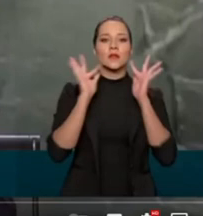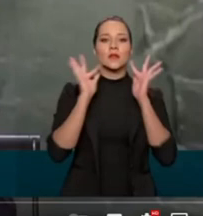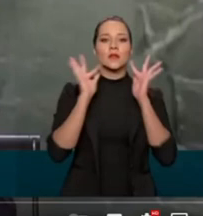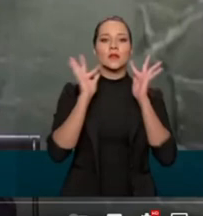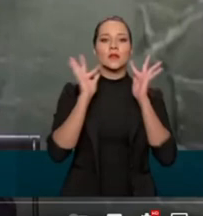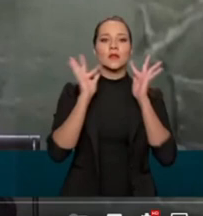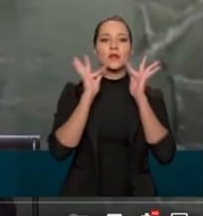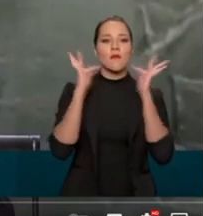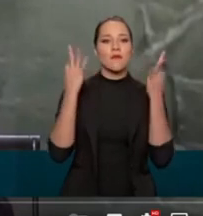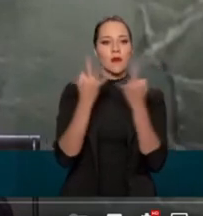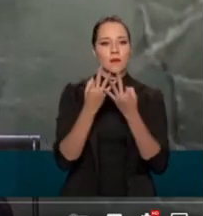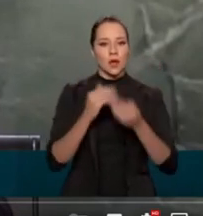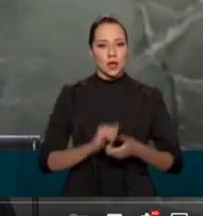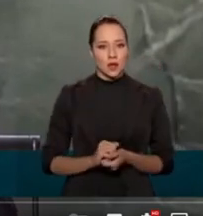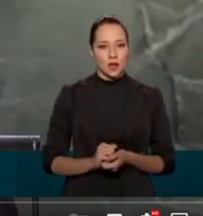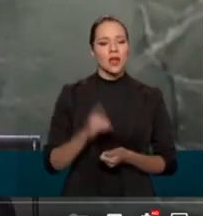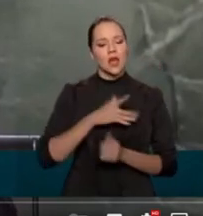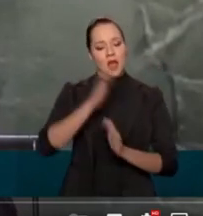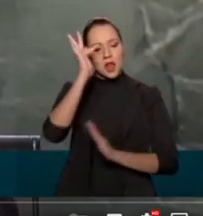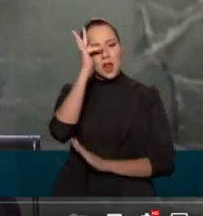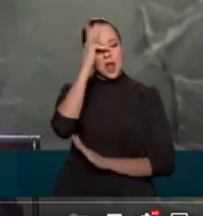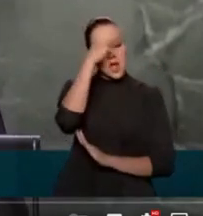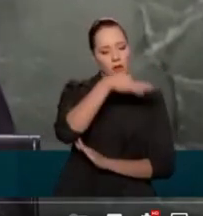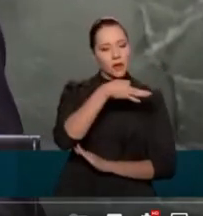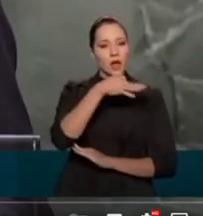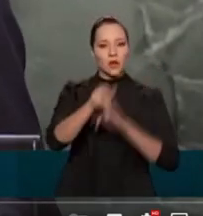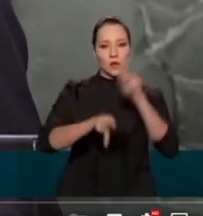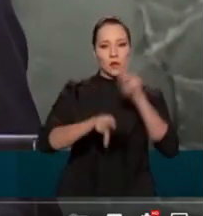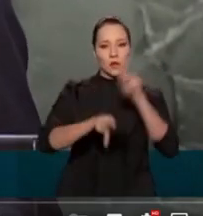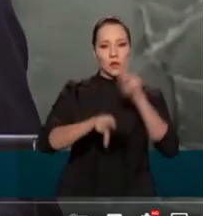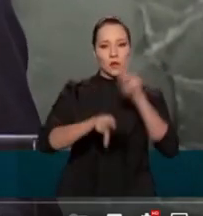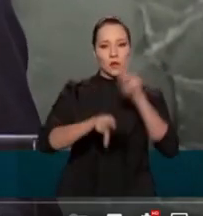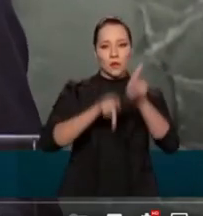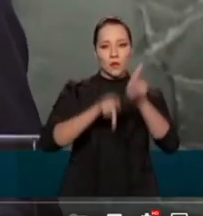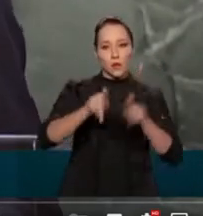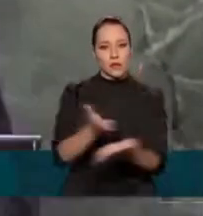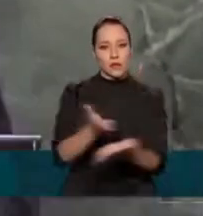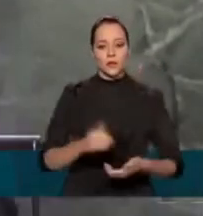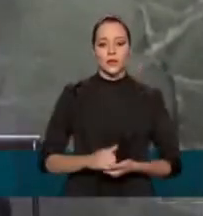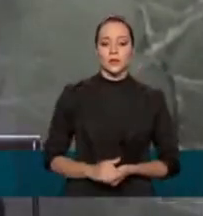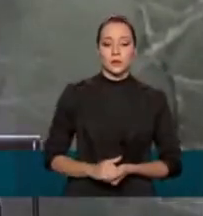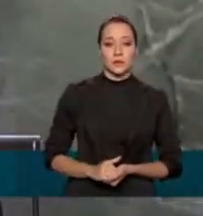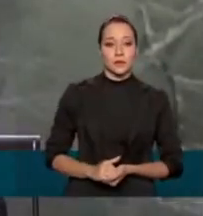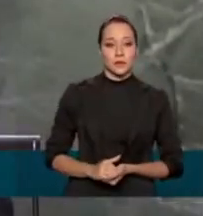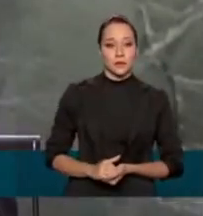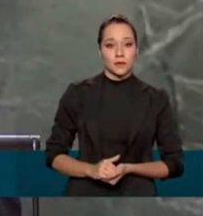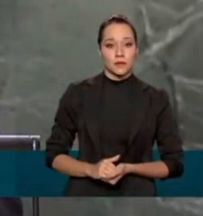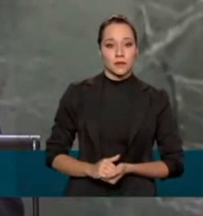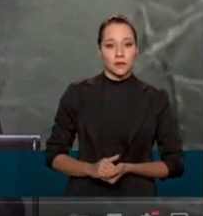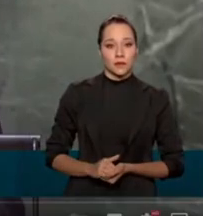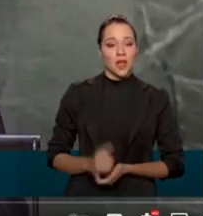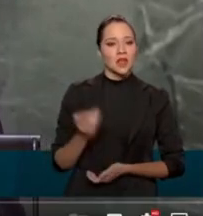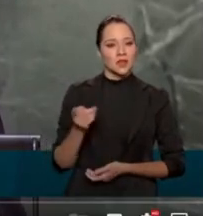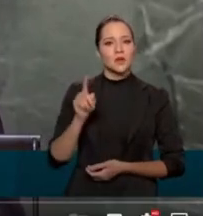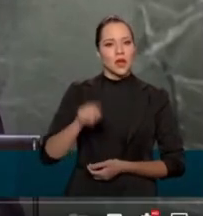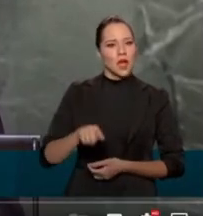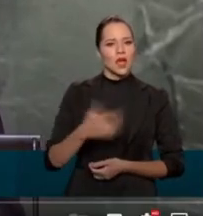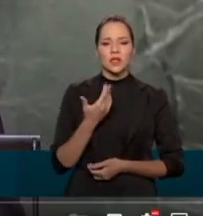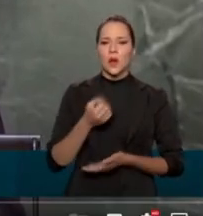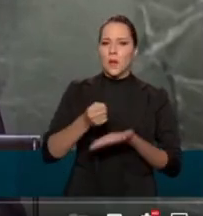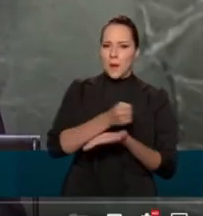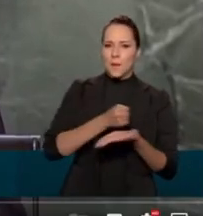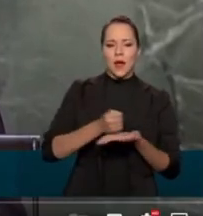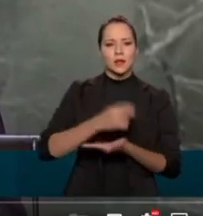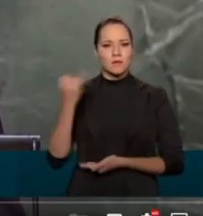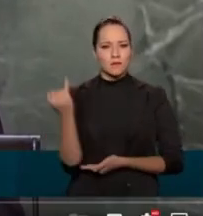sai mais uma mentira e deve lealdade ao seu bolo e isso é muito é uma sólida